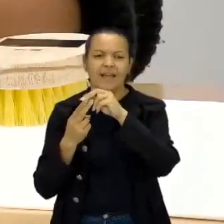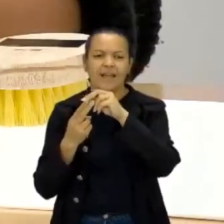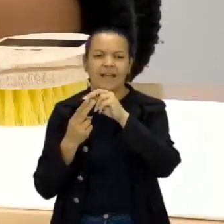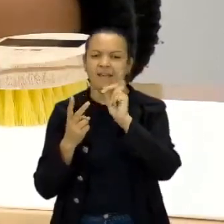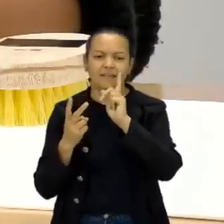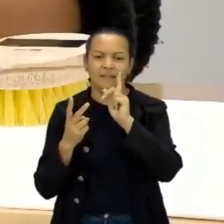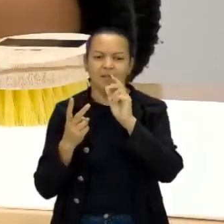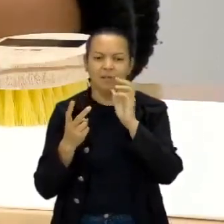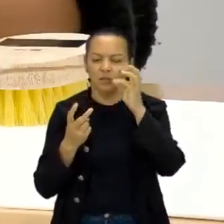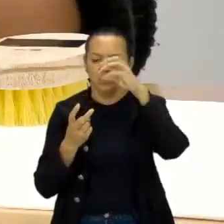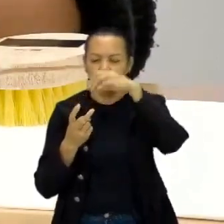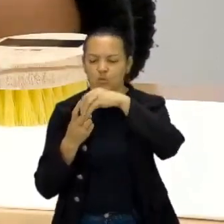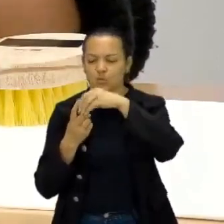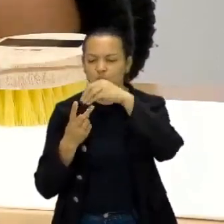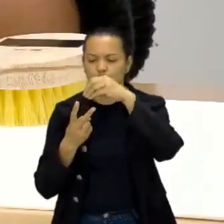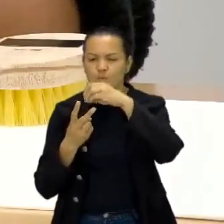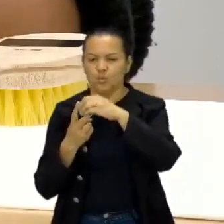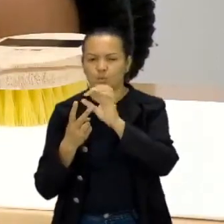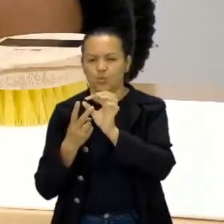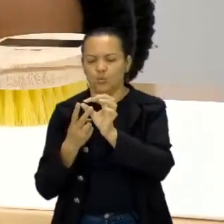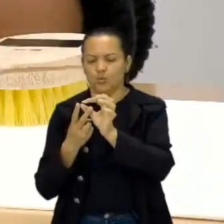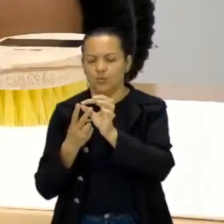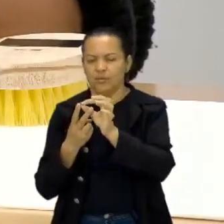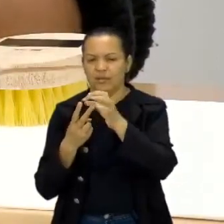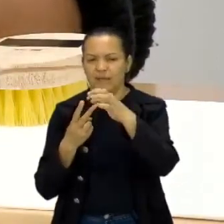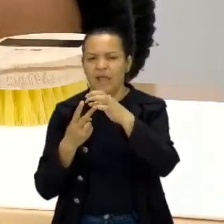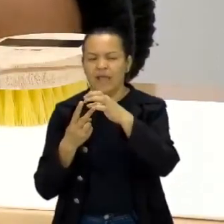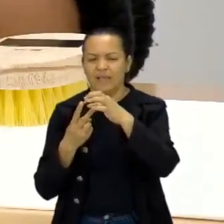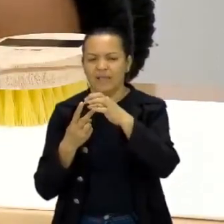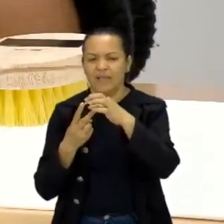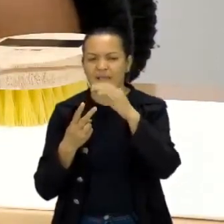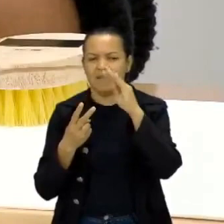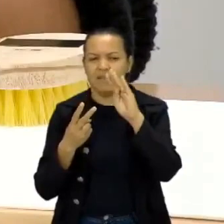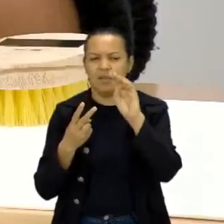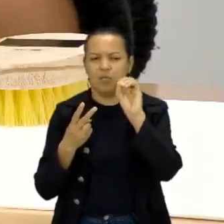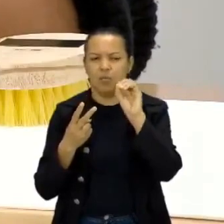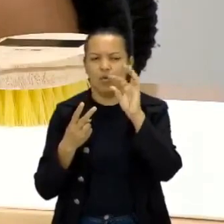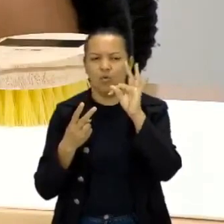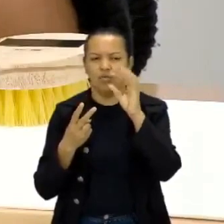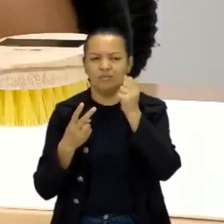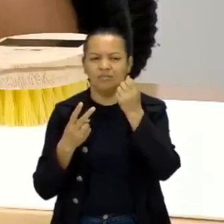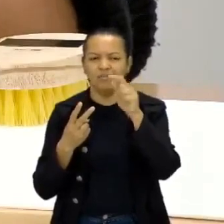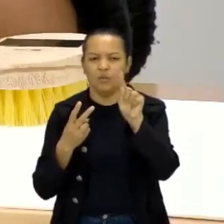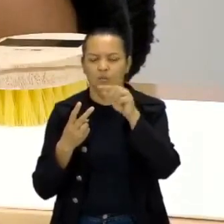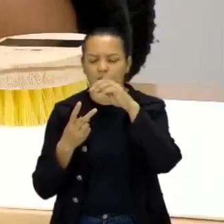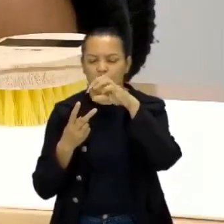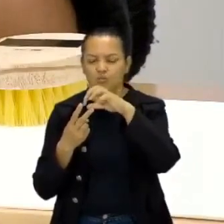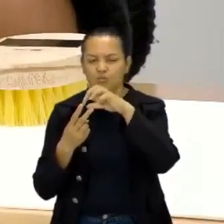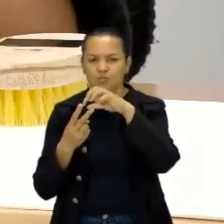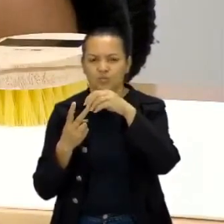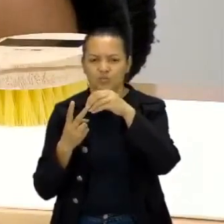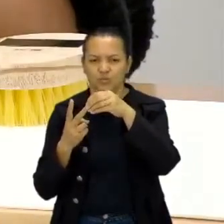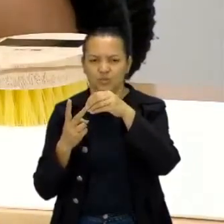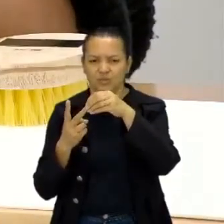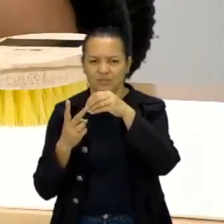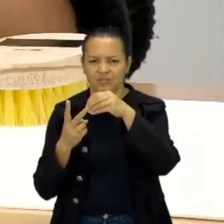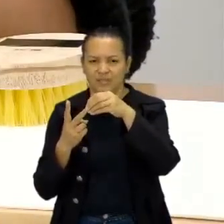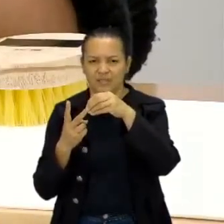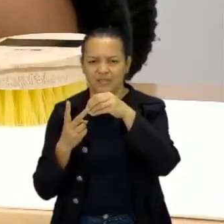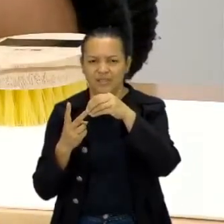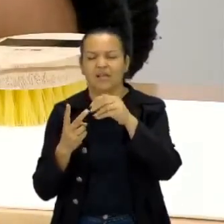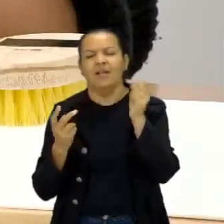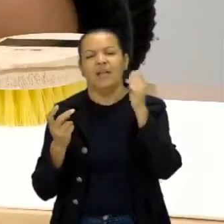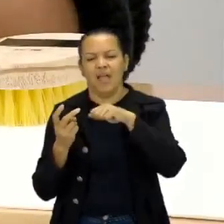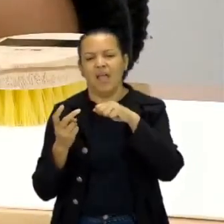usar o botão como intermediário. Esse aqui não é um botão, eu só tô dando de exemplo, tá? E aí você conecta ele no meio desses dois e você